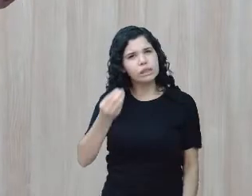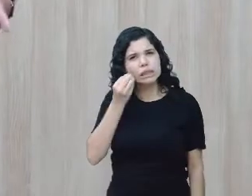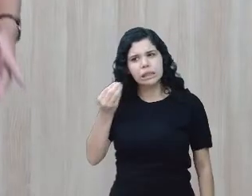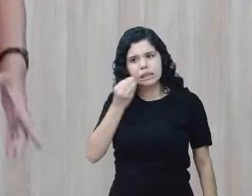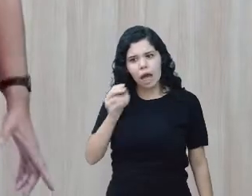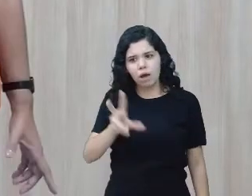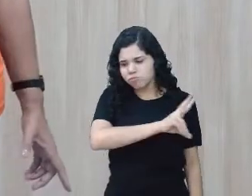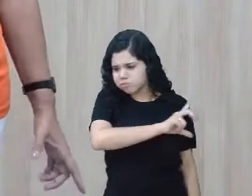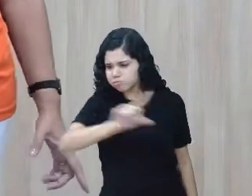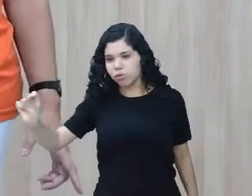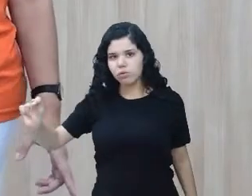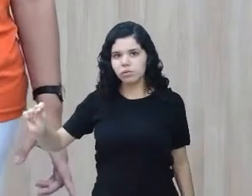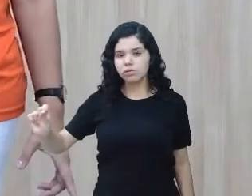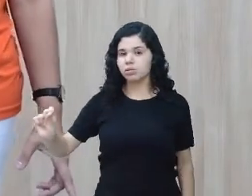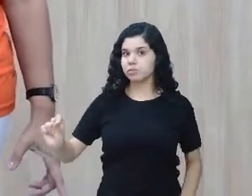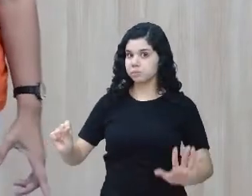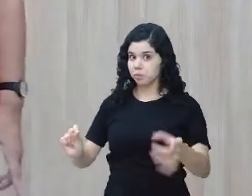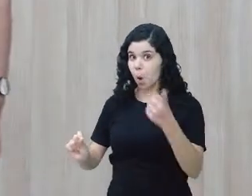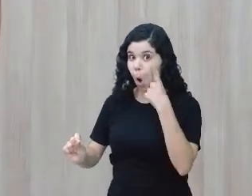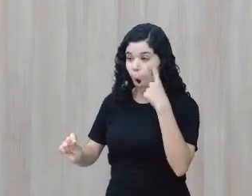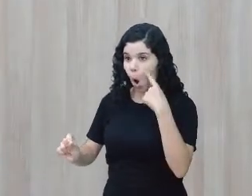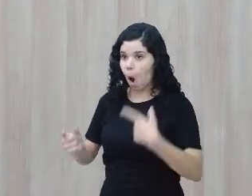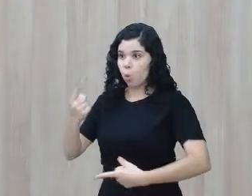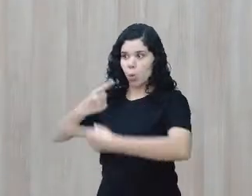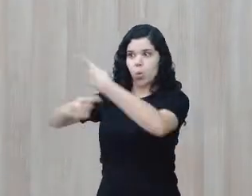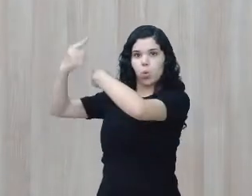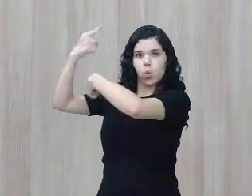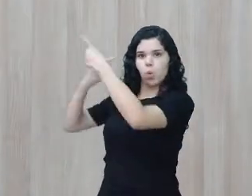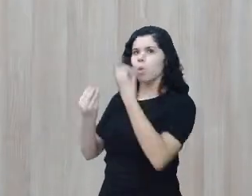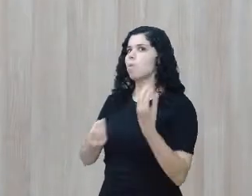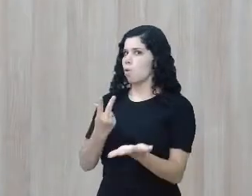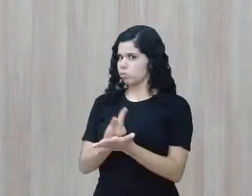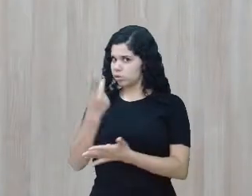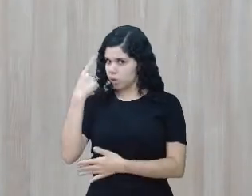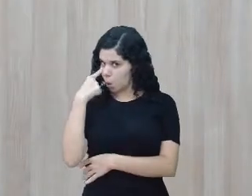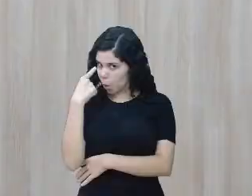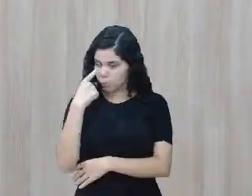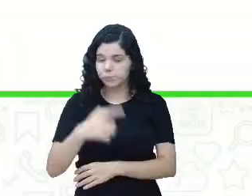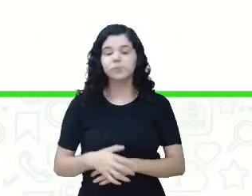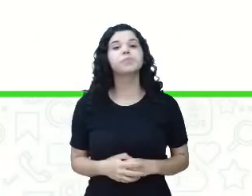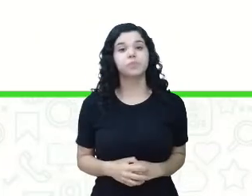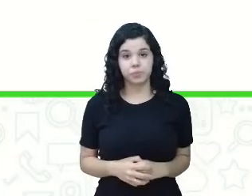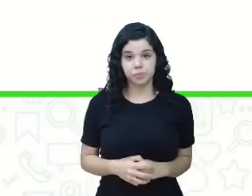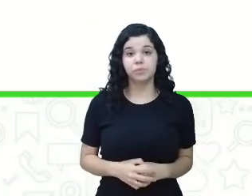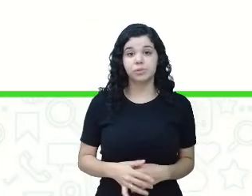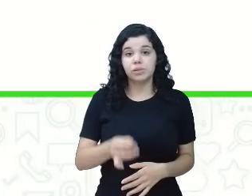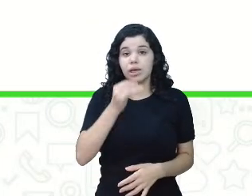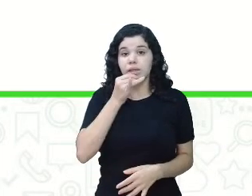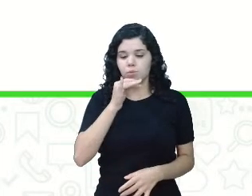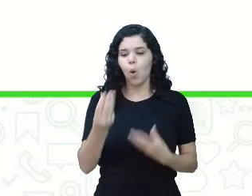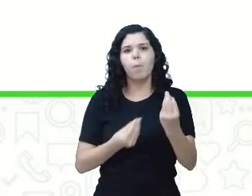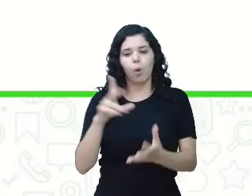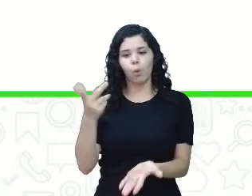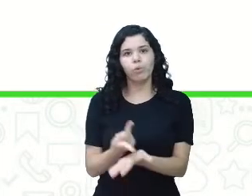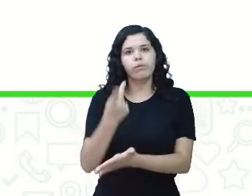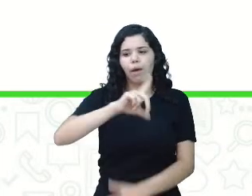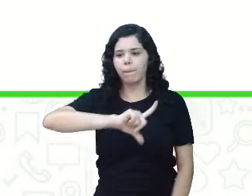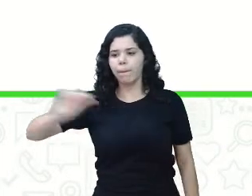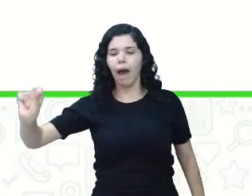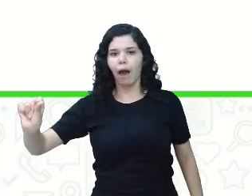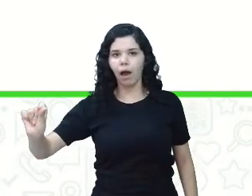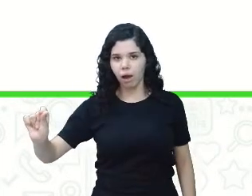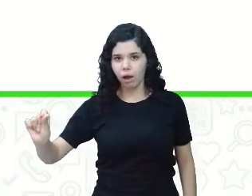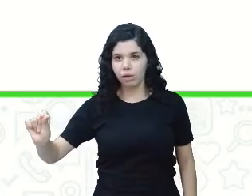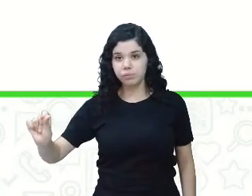vou fugir. Vê como era antigamente que acontecia as coisas. A questão da fuga.